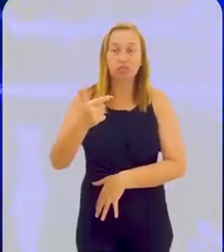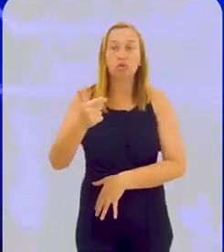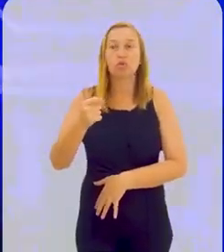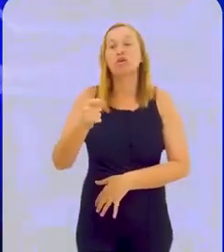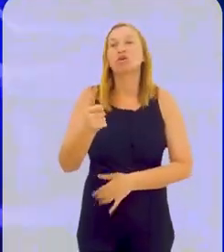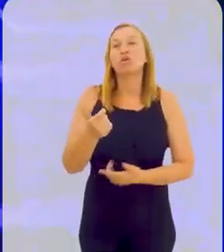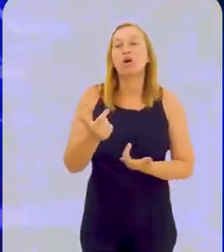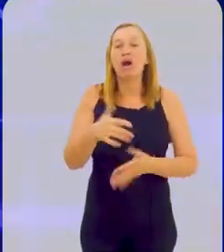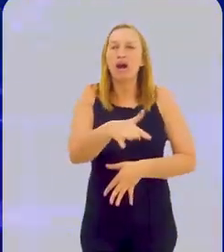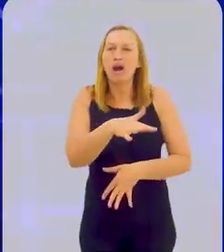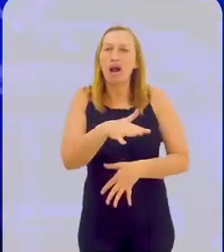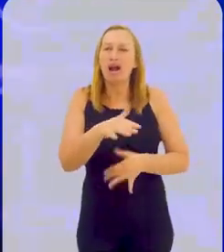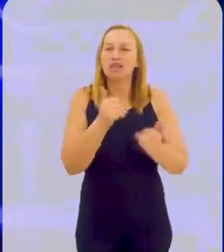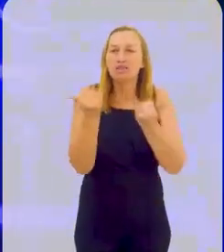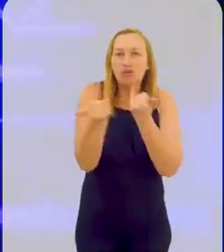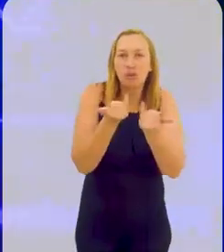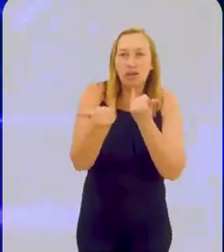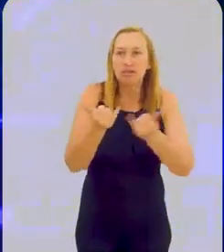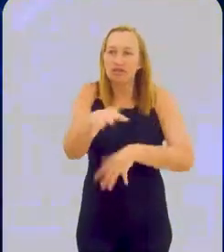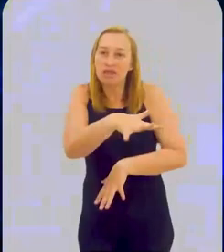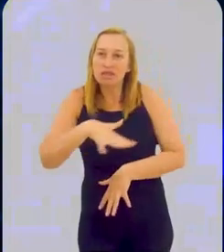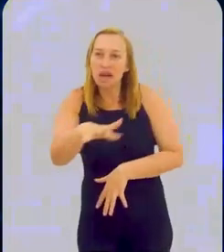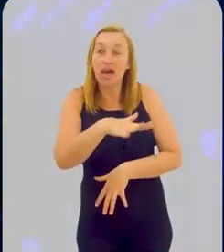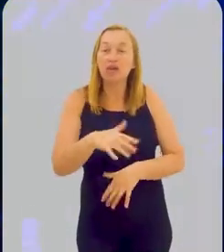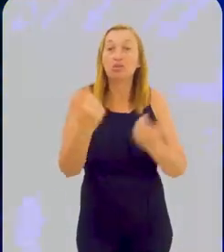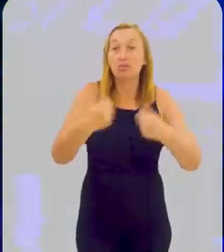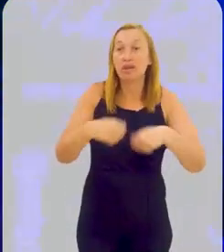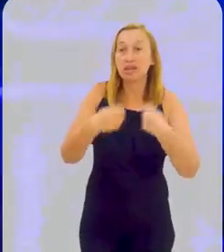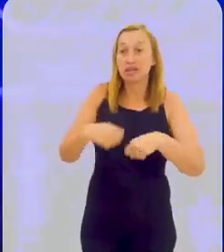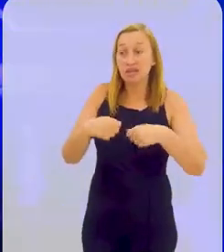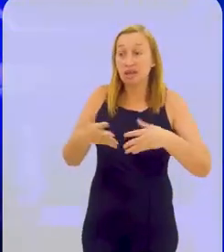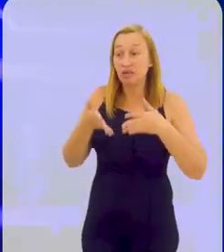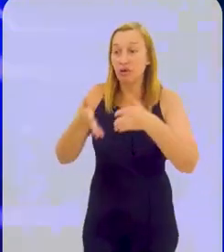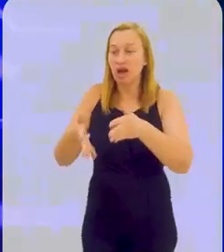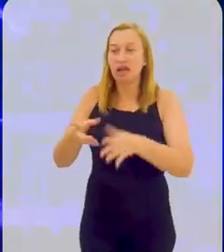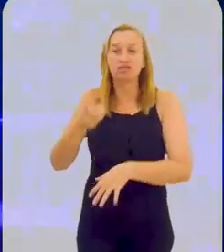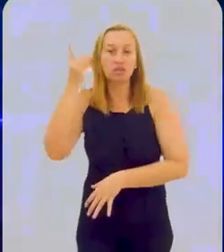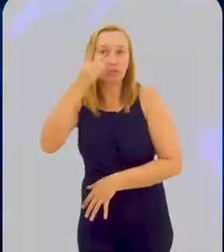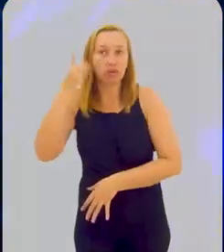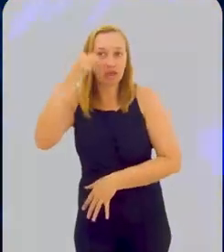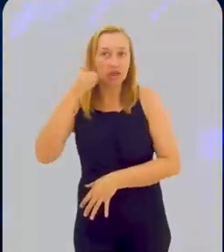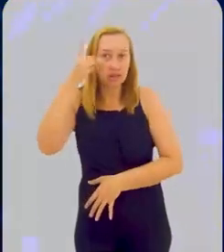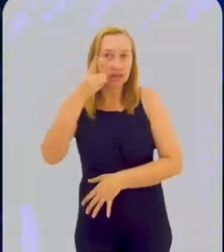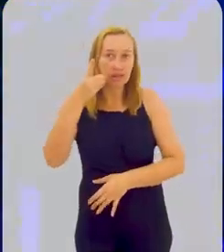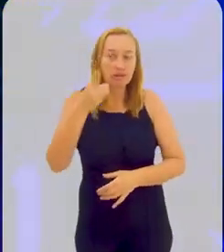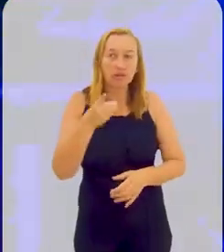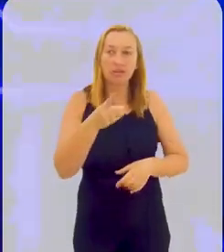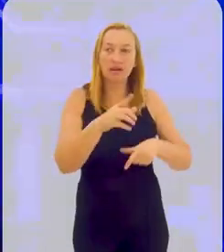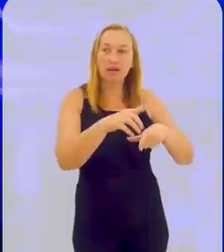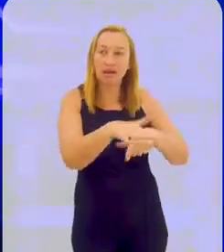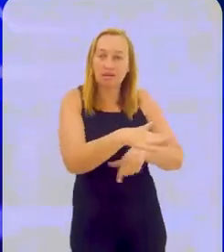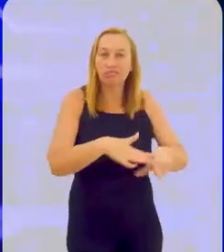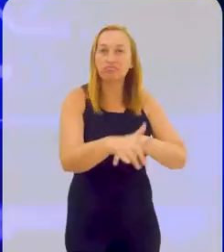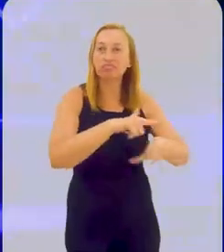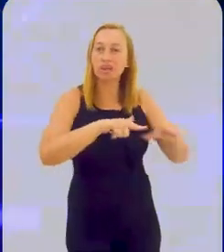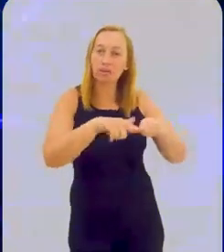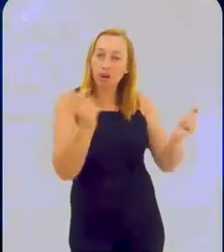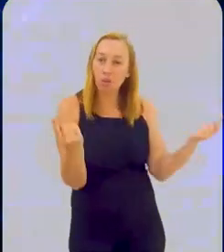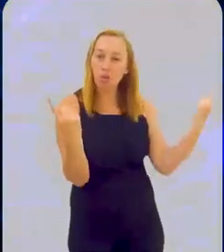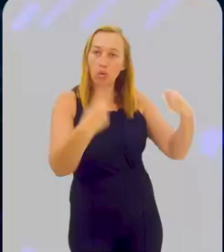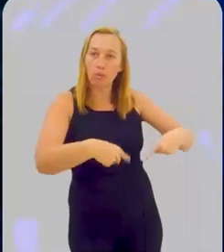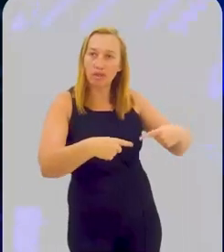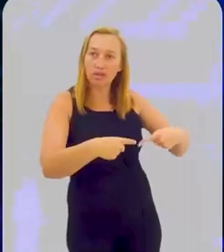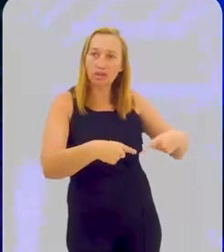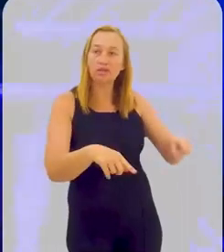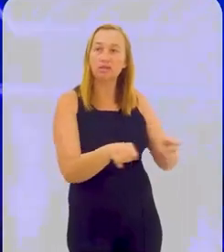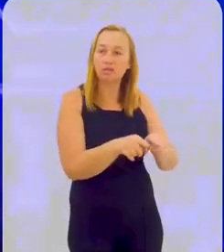atual panorama desse setor e o que precisa estar no radar dos deputados nos próximos anos para tornar esse mercado competitivo, ao